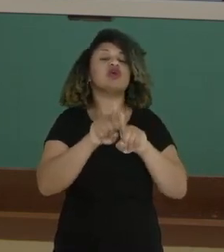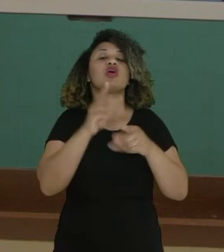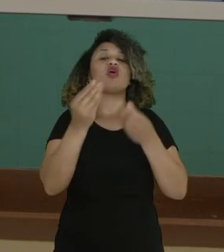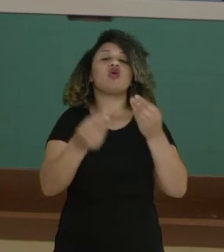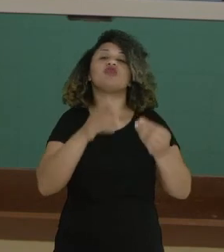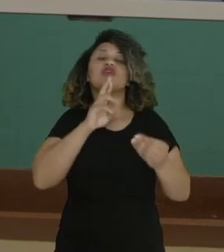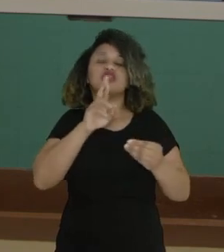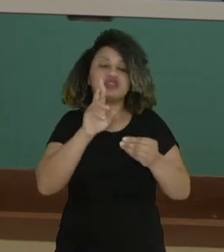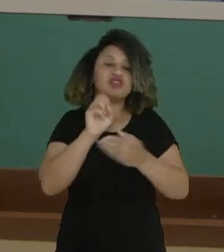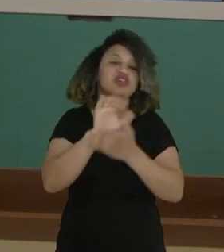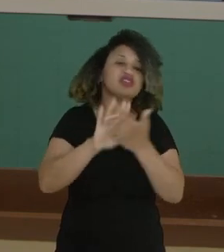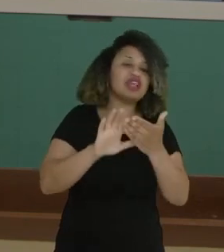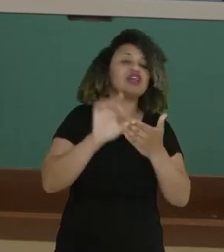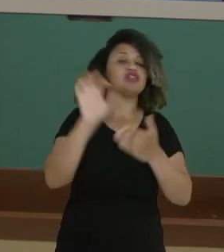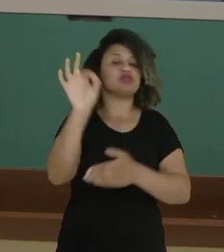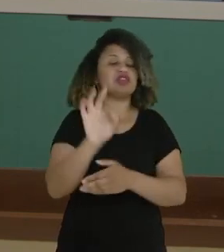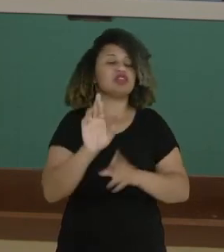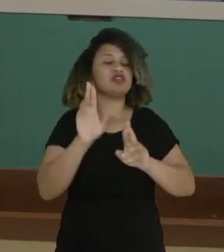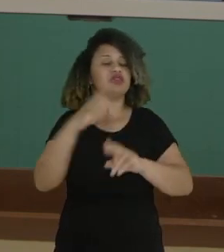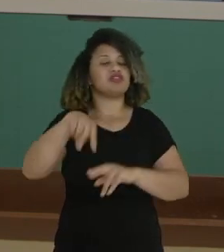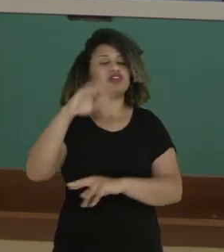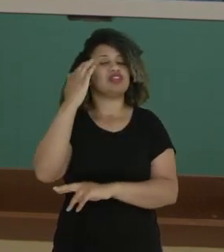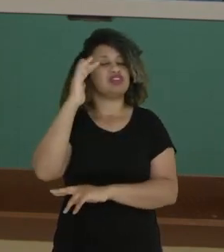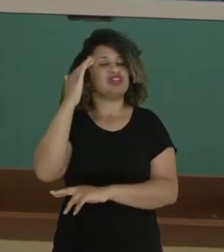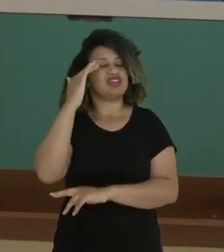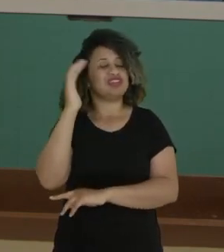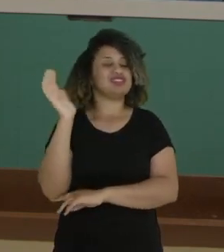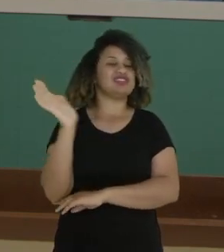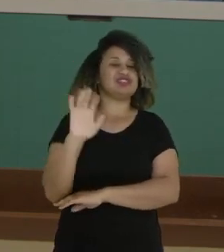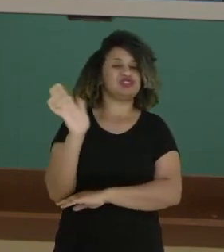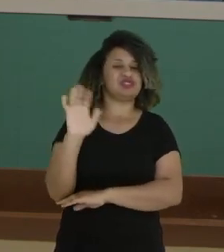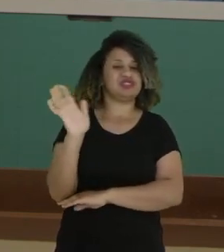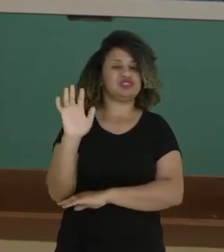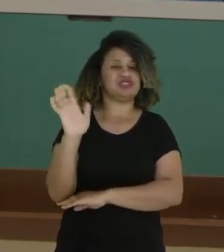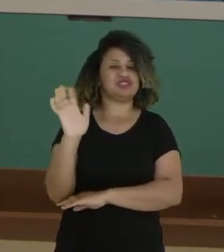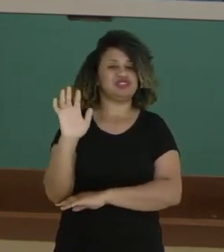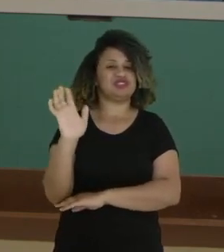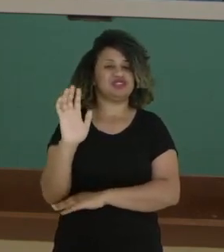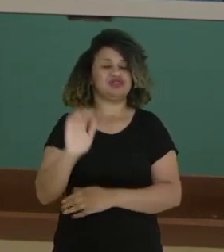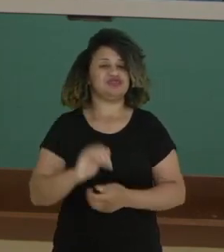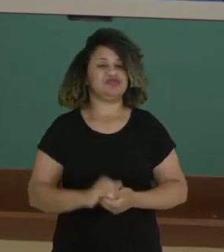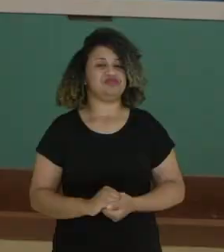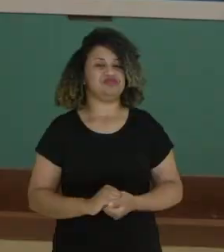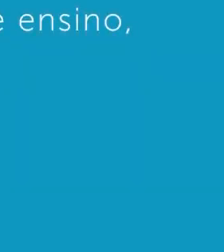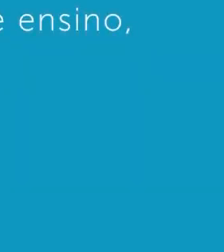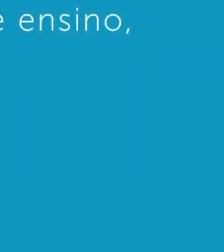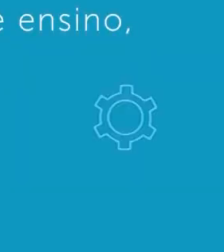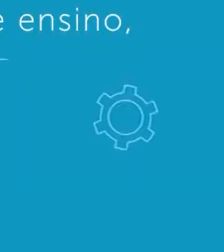porcentagem. Espero que vocês tenham entendido e a gente se vê na próxima aula. Até mais!